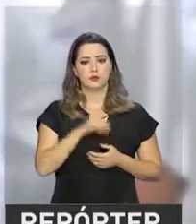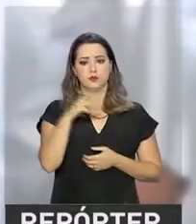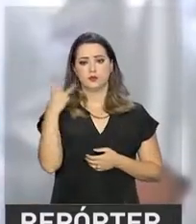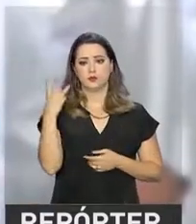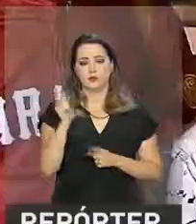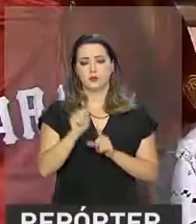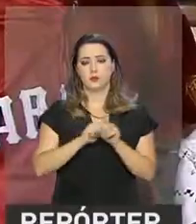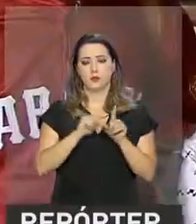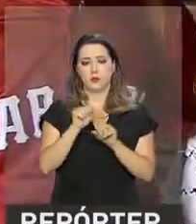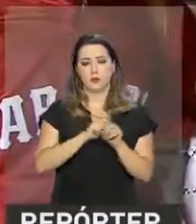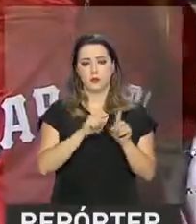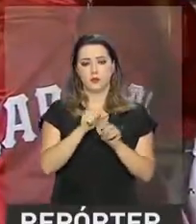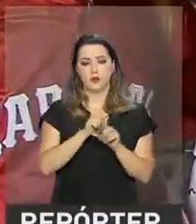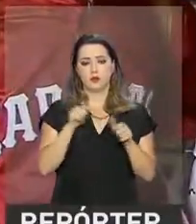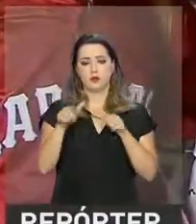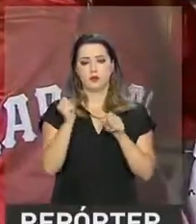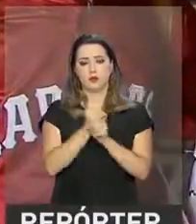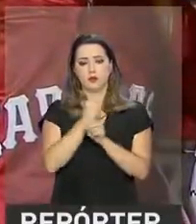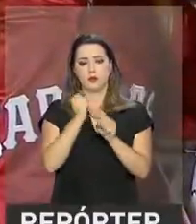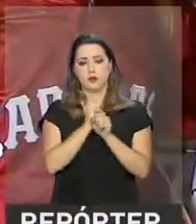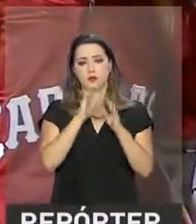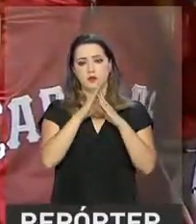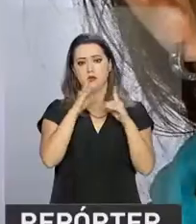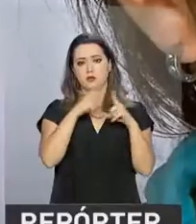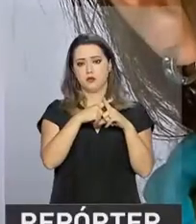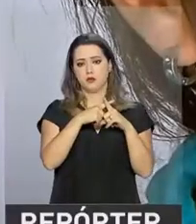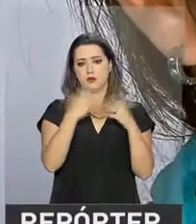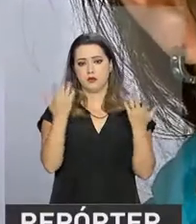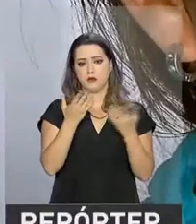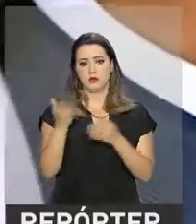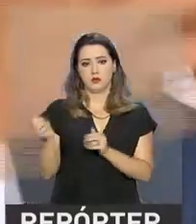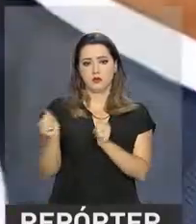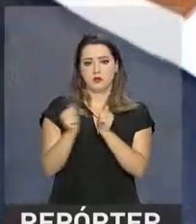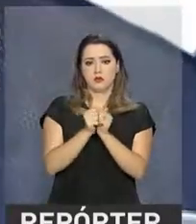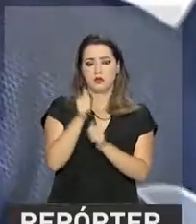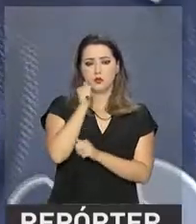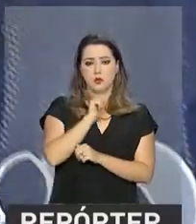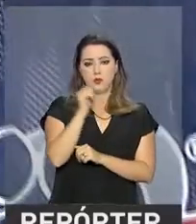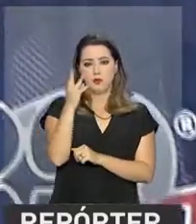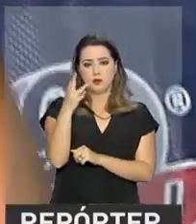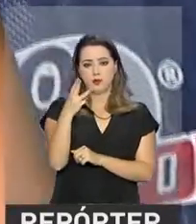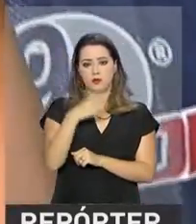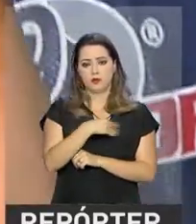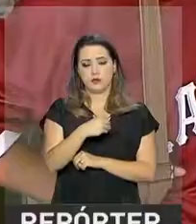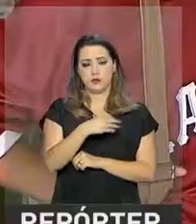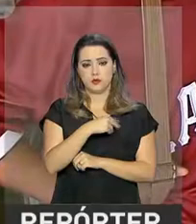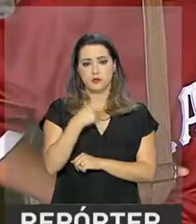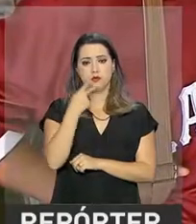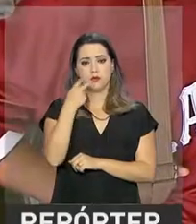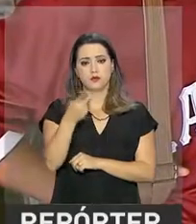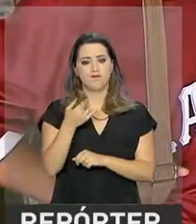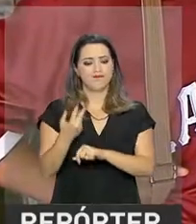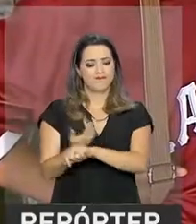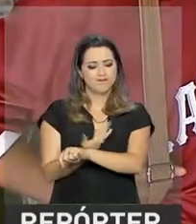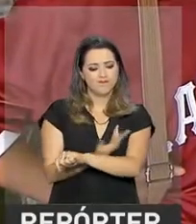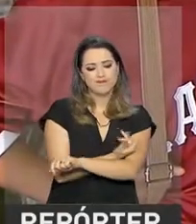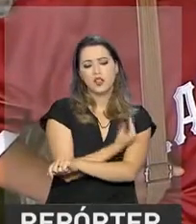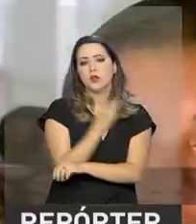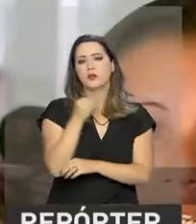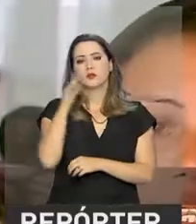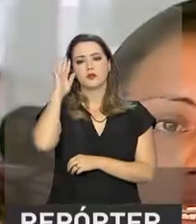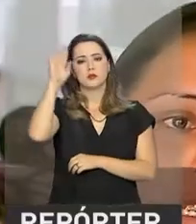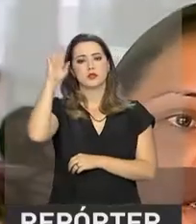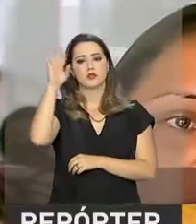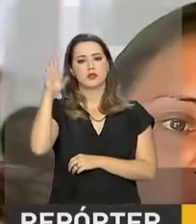três meses e trabalha na construção de uma igreja agora trouxe a esposa e os três filhos e se emociona ao imaginar o futuro aqui